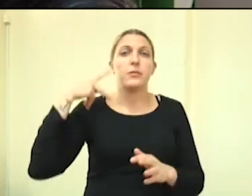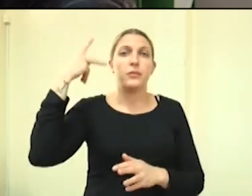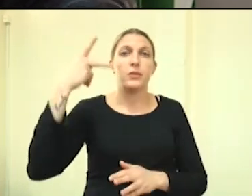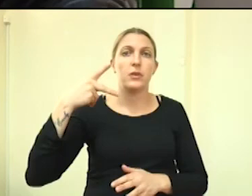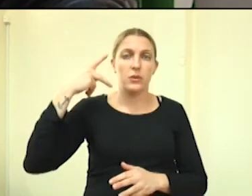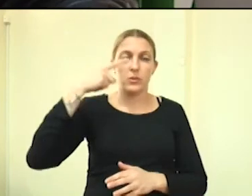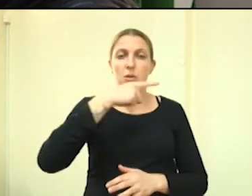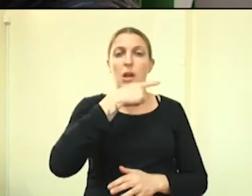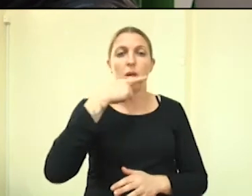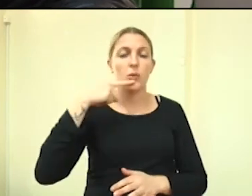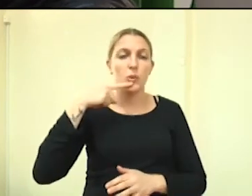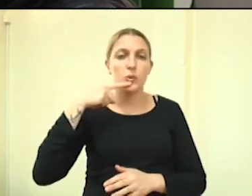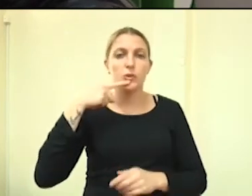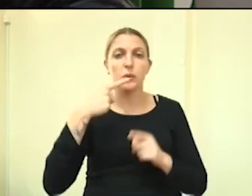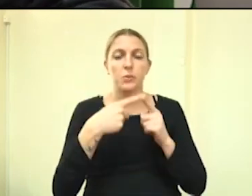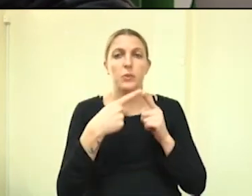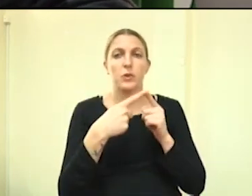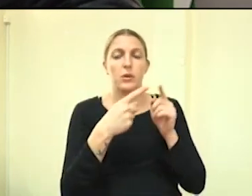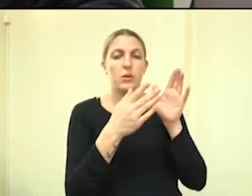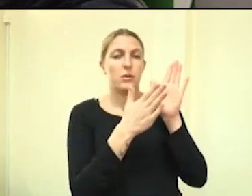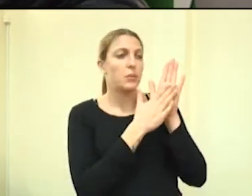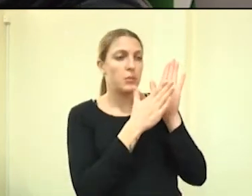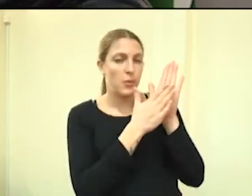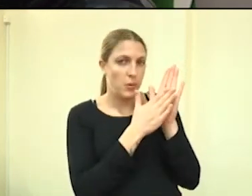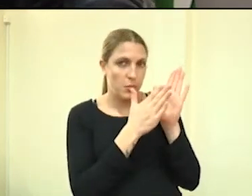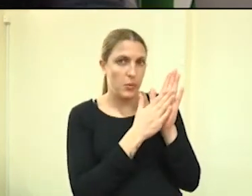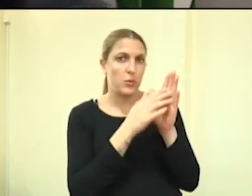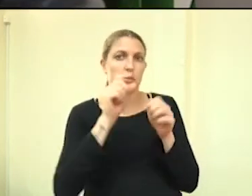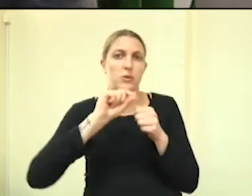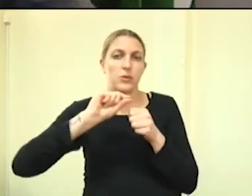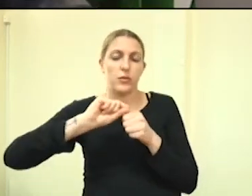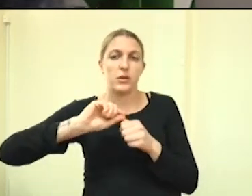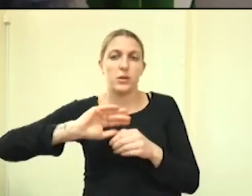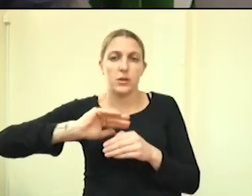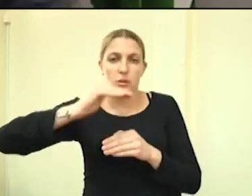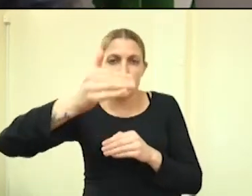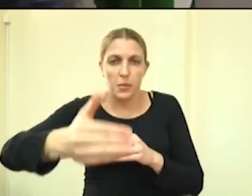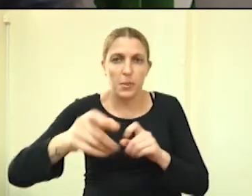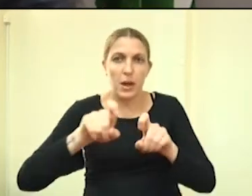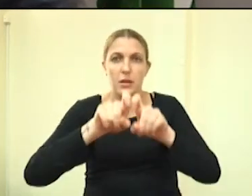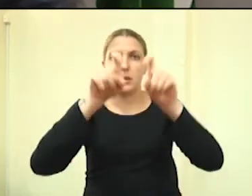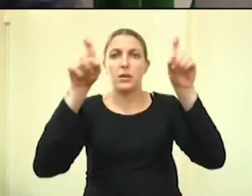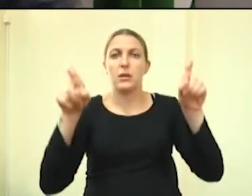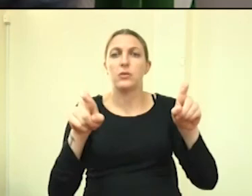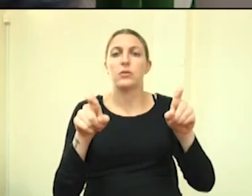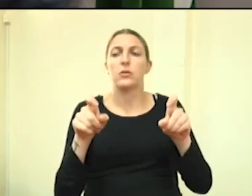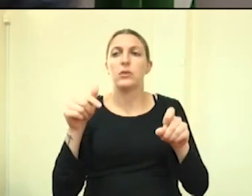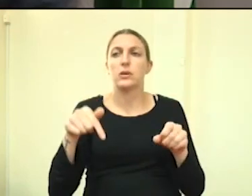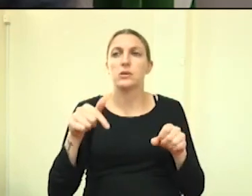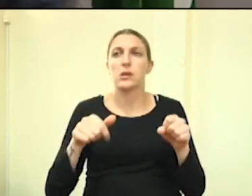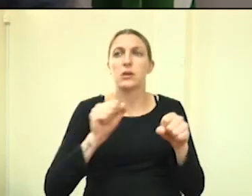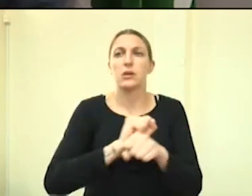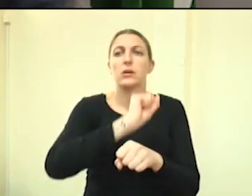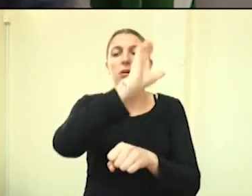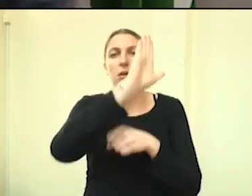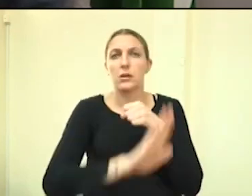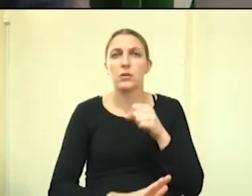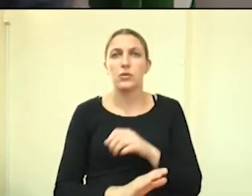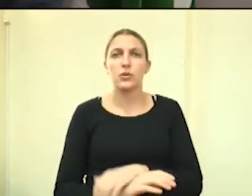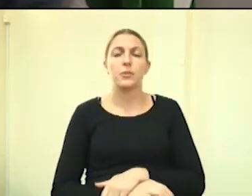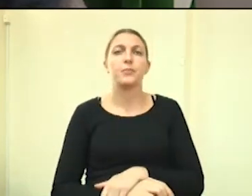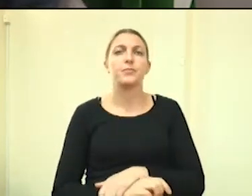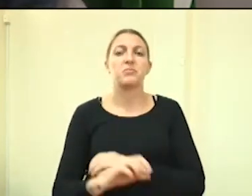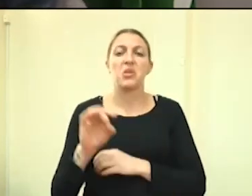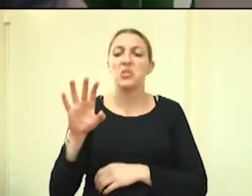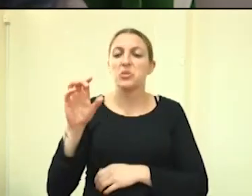pela proponência das lombadas eletrônicas e furão na cidade de Erechim. Erechim é uma das únicas cidades acima de 100 mil